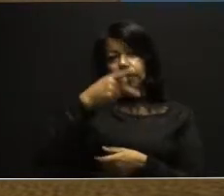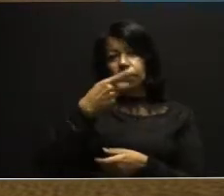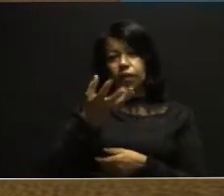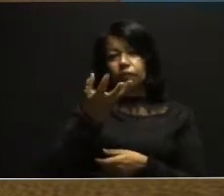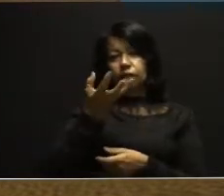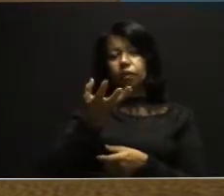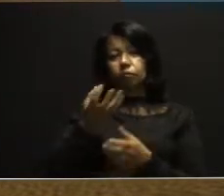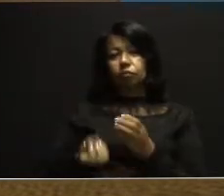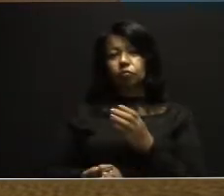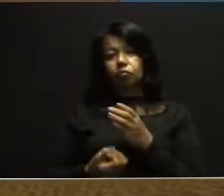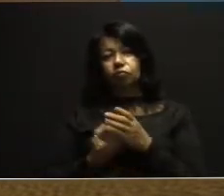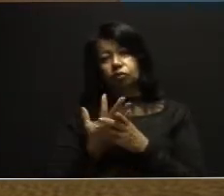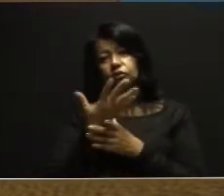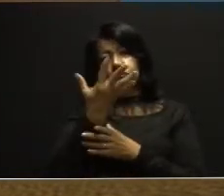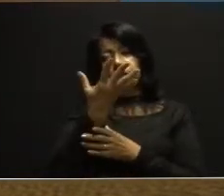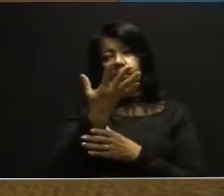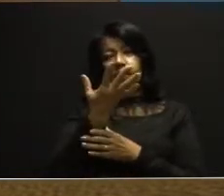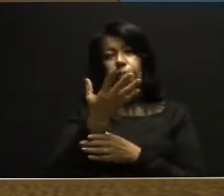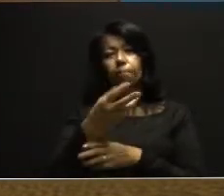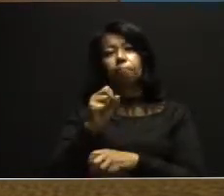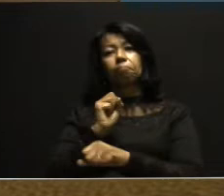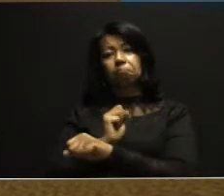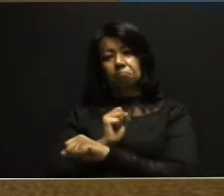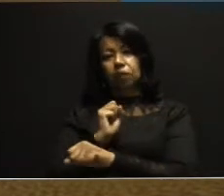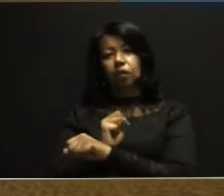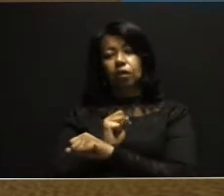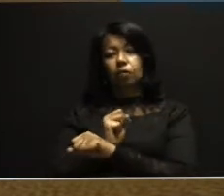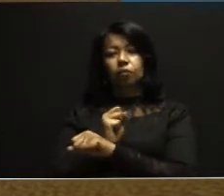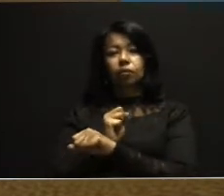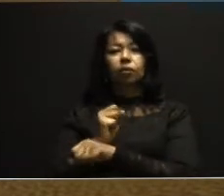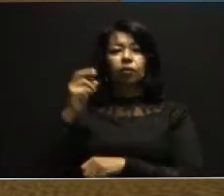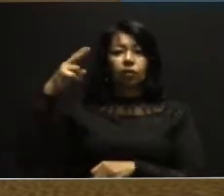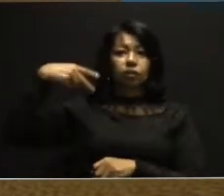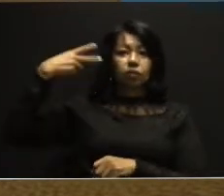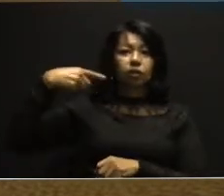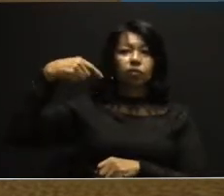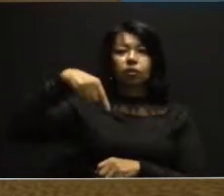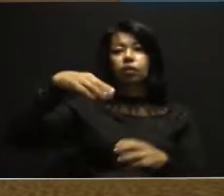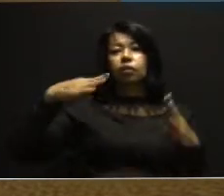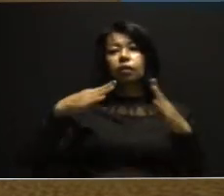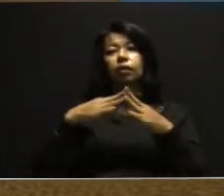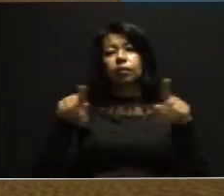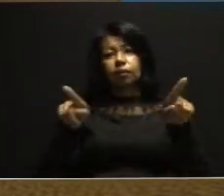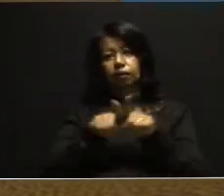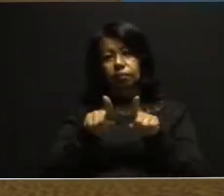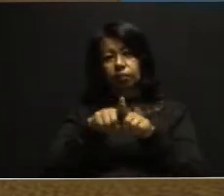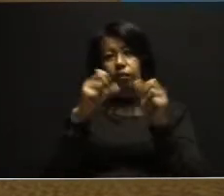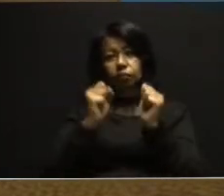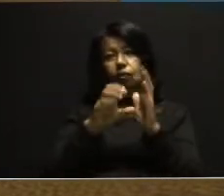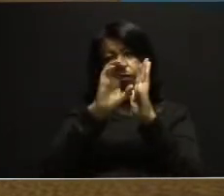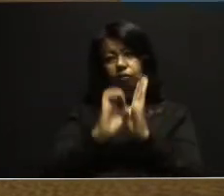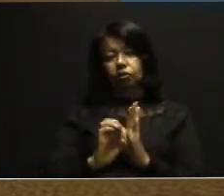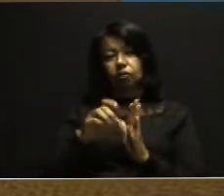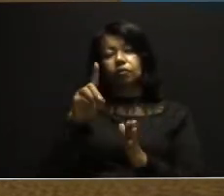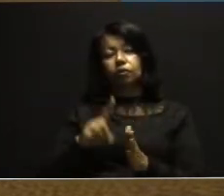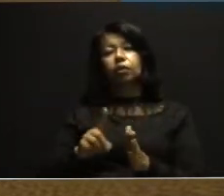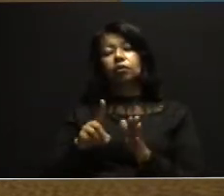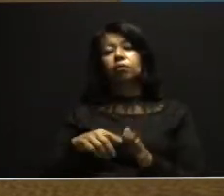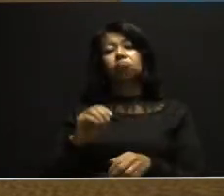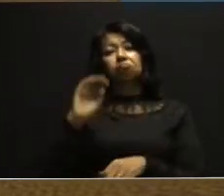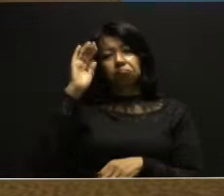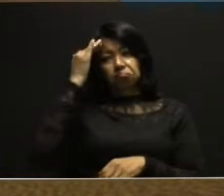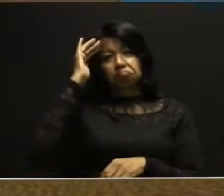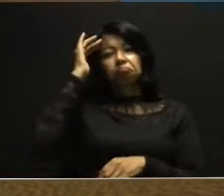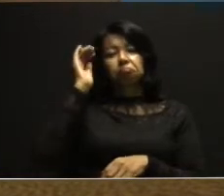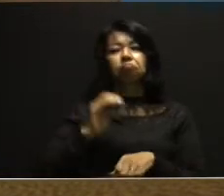frutificar. A gente realmente tem essa expectativa que os vereadores desta casa, também o Poder Executivo, seja muito sensível,